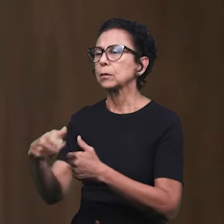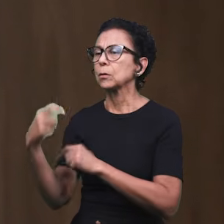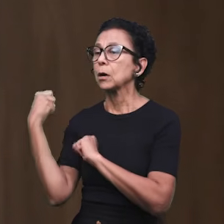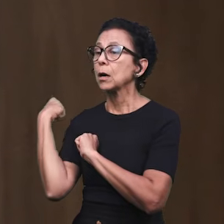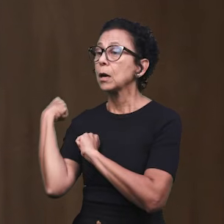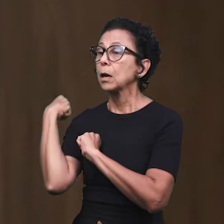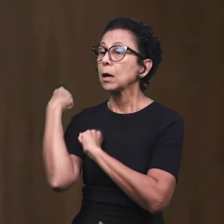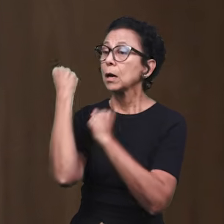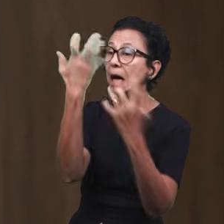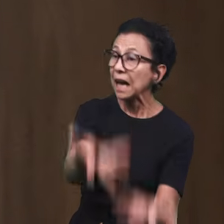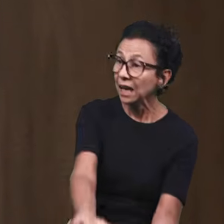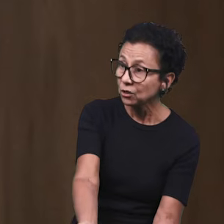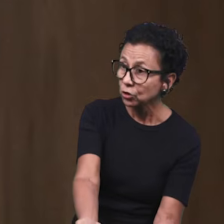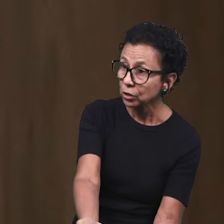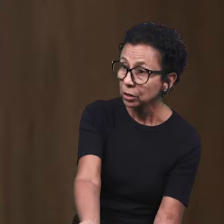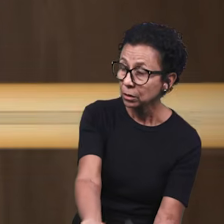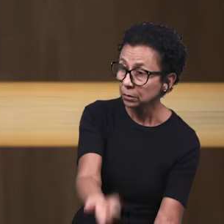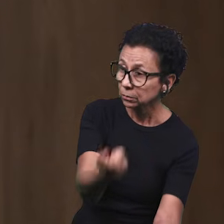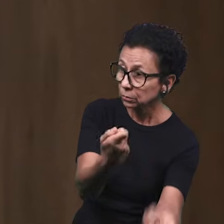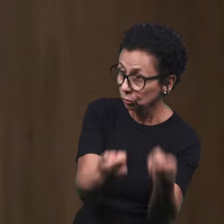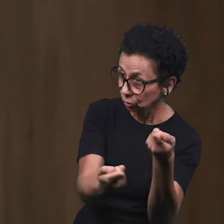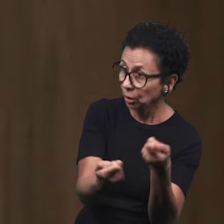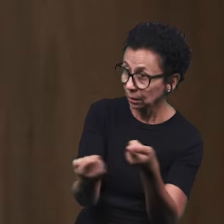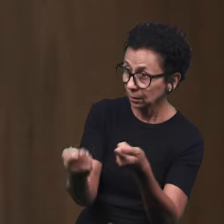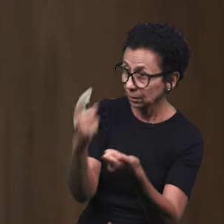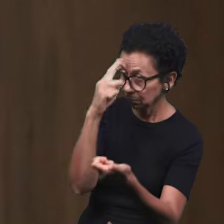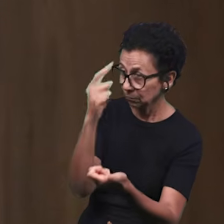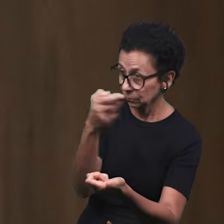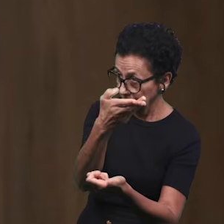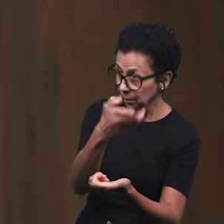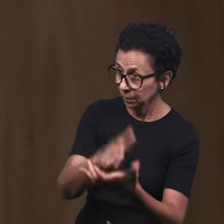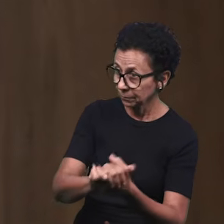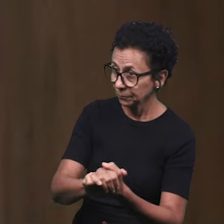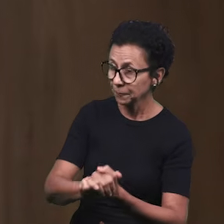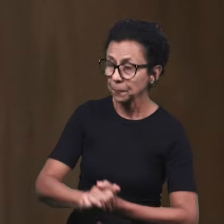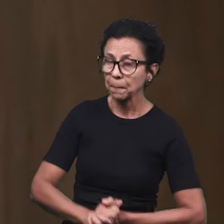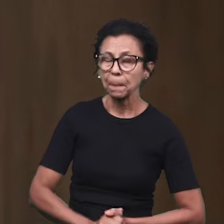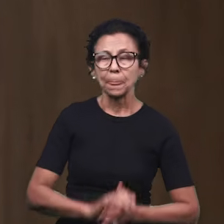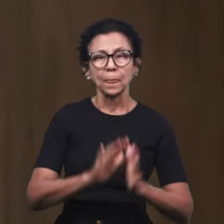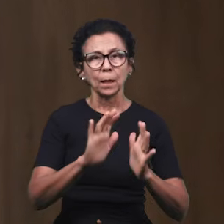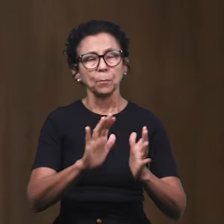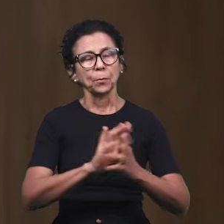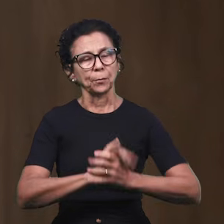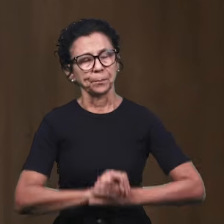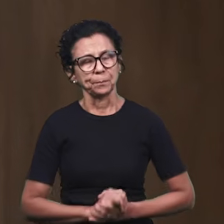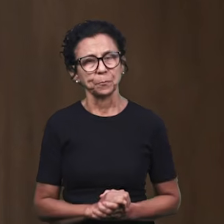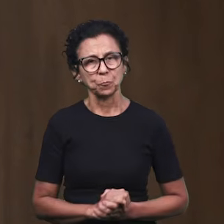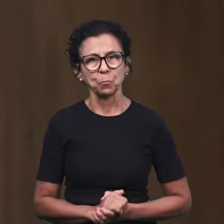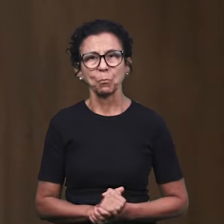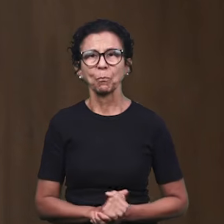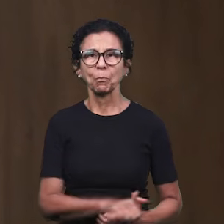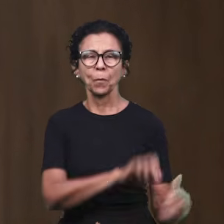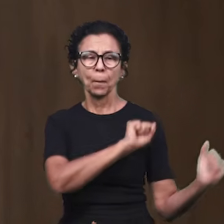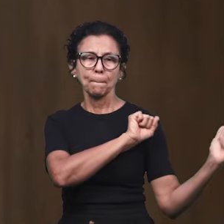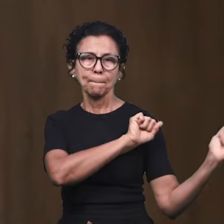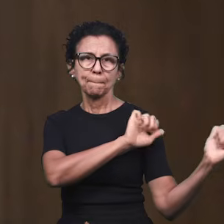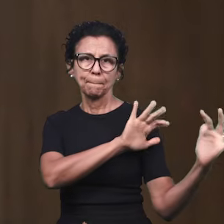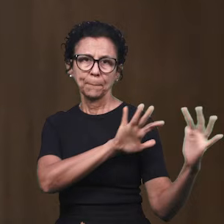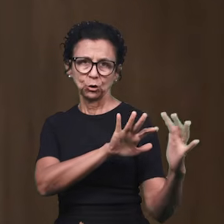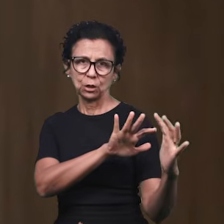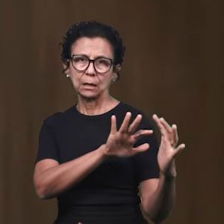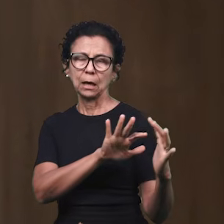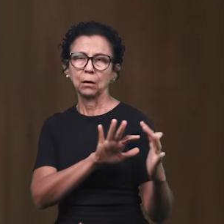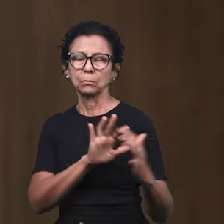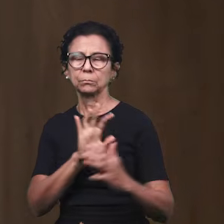né, que pescou a noite toda. Ou seja, resumindo aqui, o Senhor se preocupou com a multidão, mas o Senhor